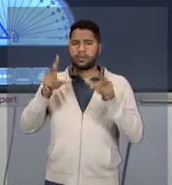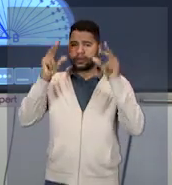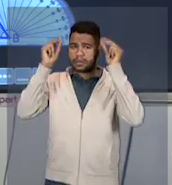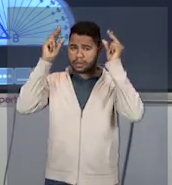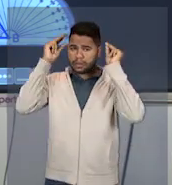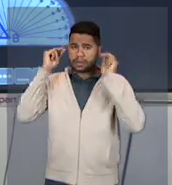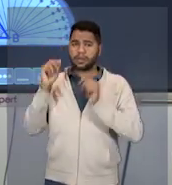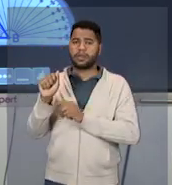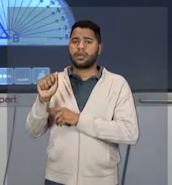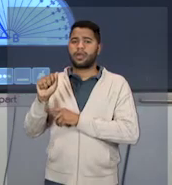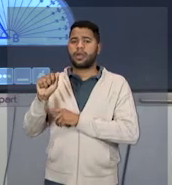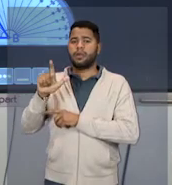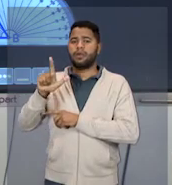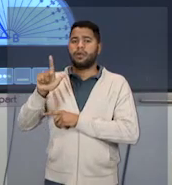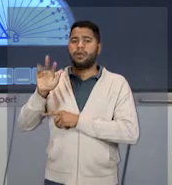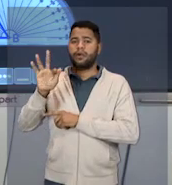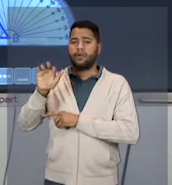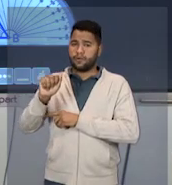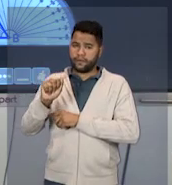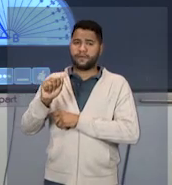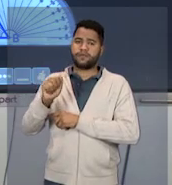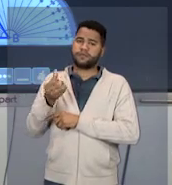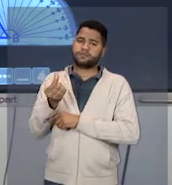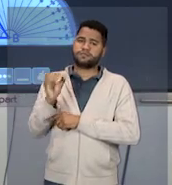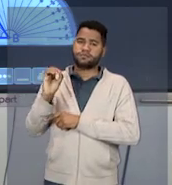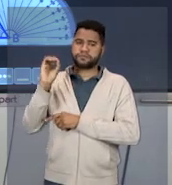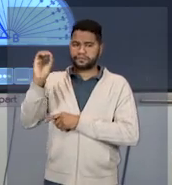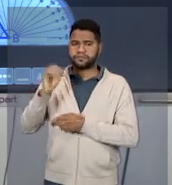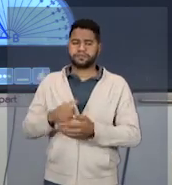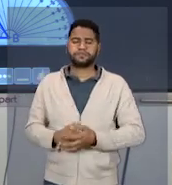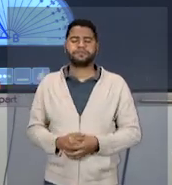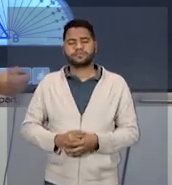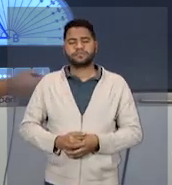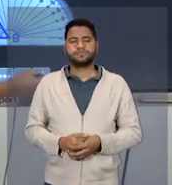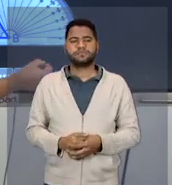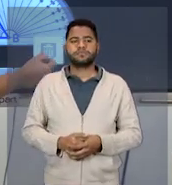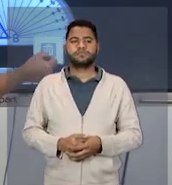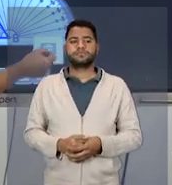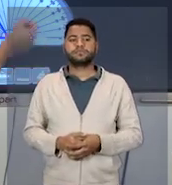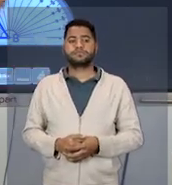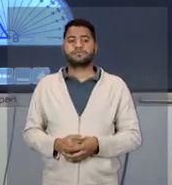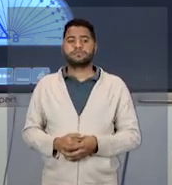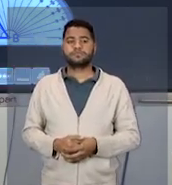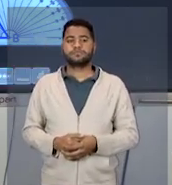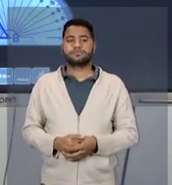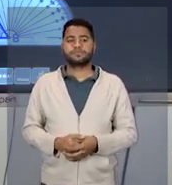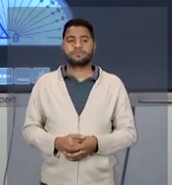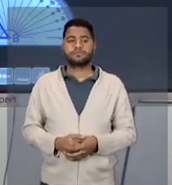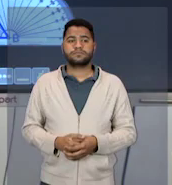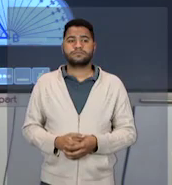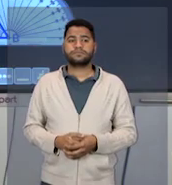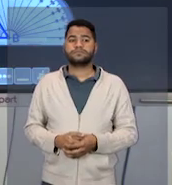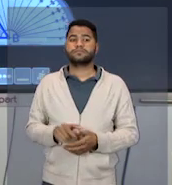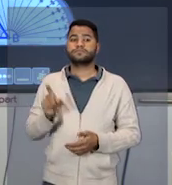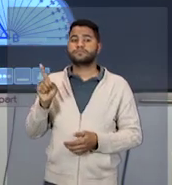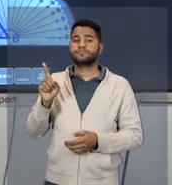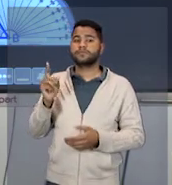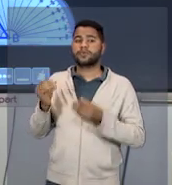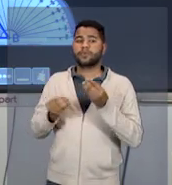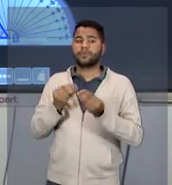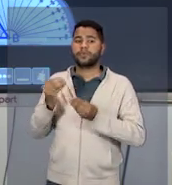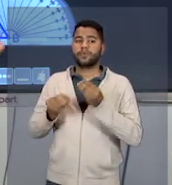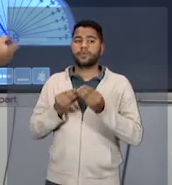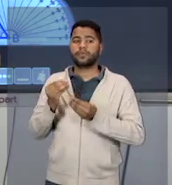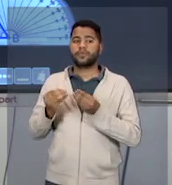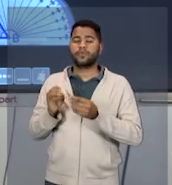Alfa mede 60 graus, tá certo? No outro ângulo, como é que eu vou medir ali o